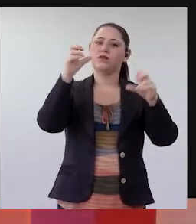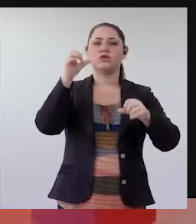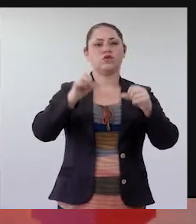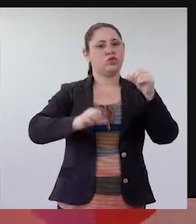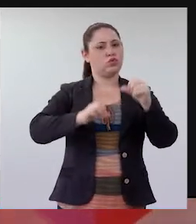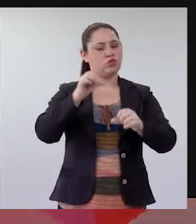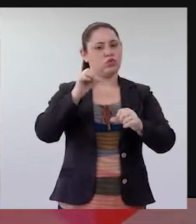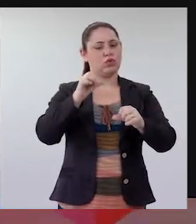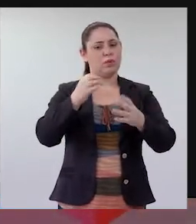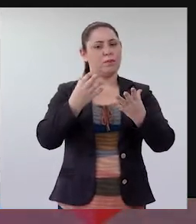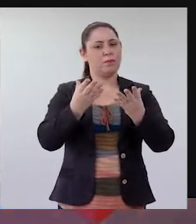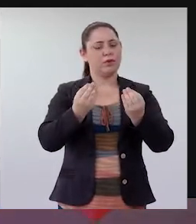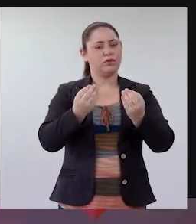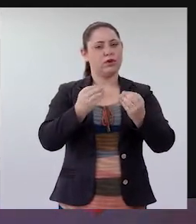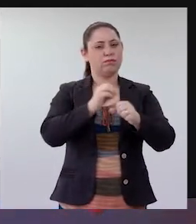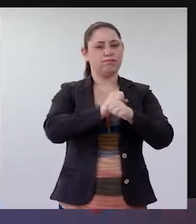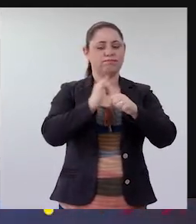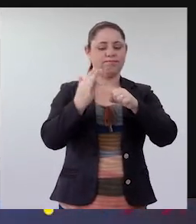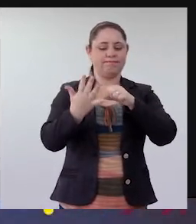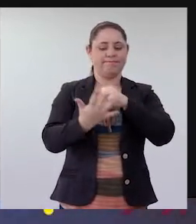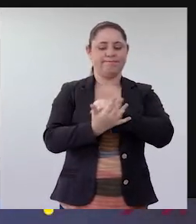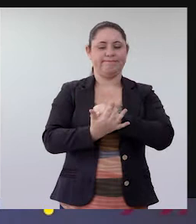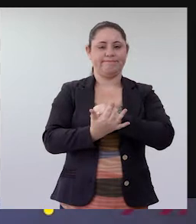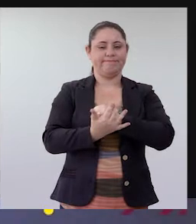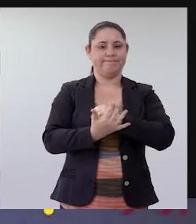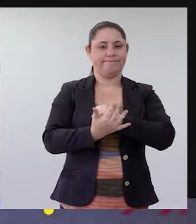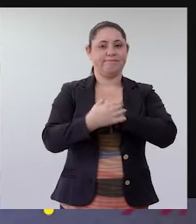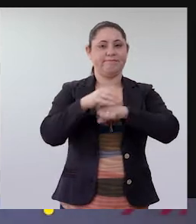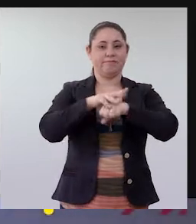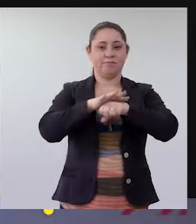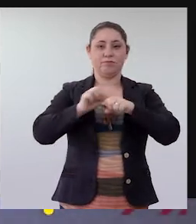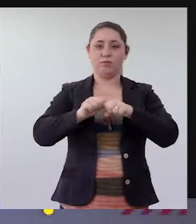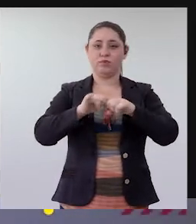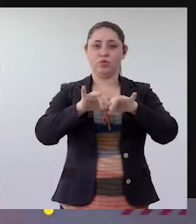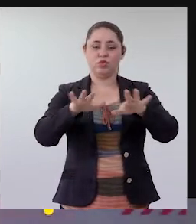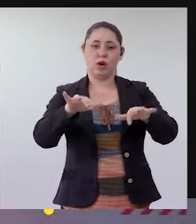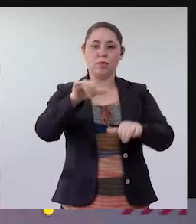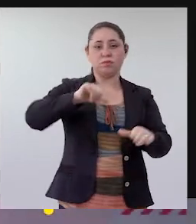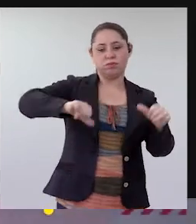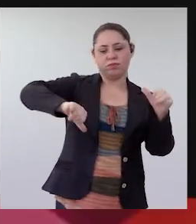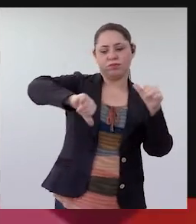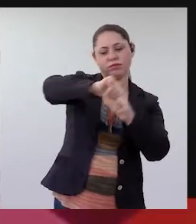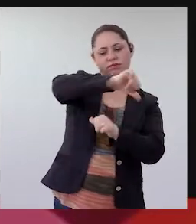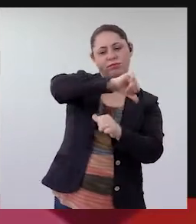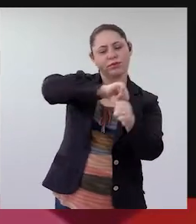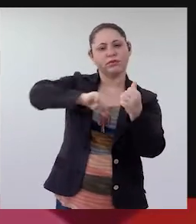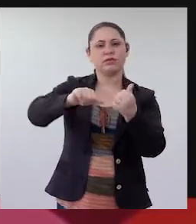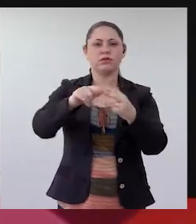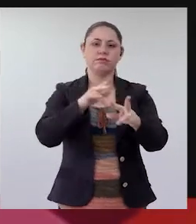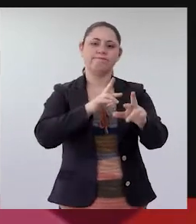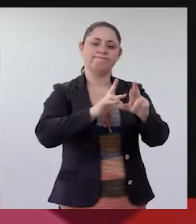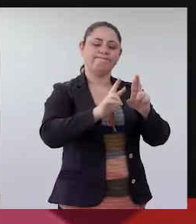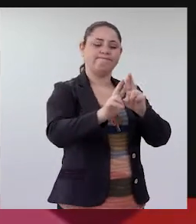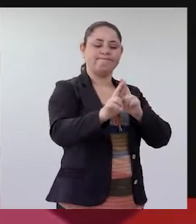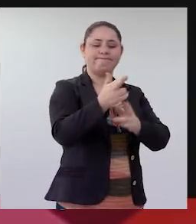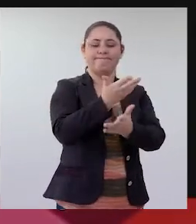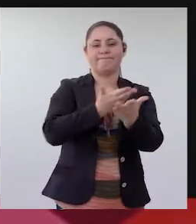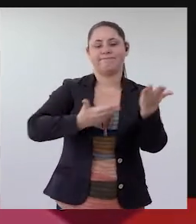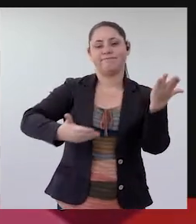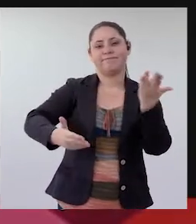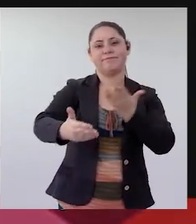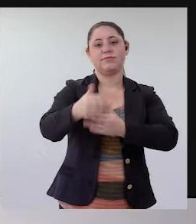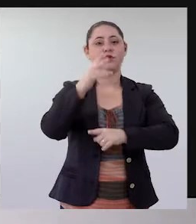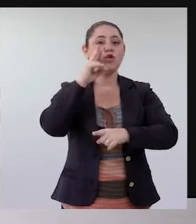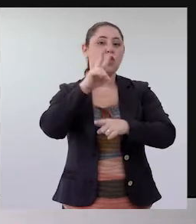temas relacionados à Covid-19 e à pandemia que mudou a nossa forma de se relacionar com as pessoas,